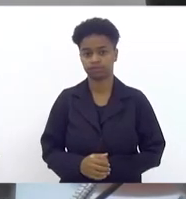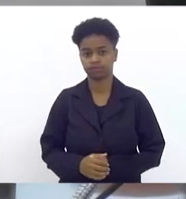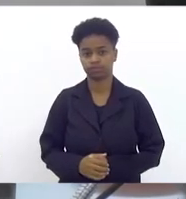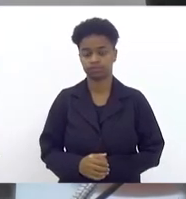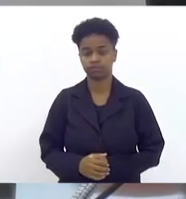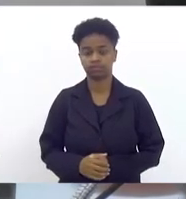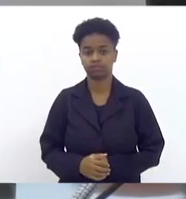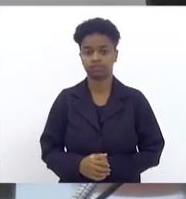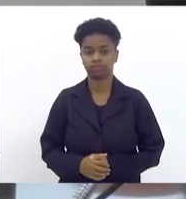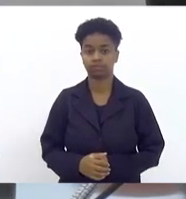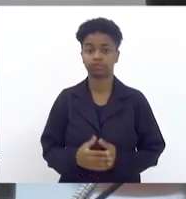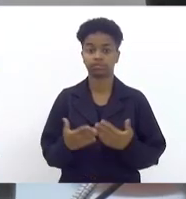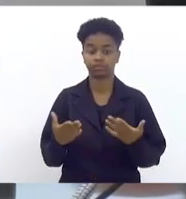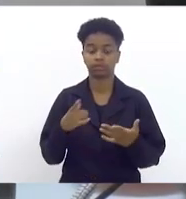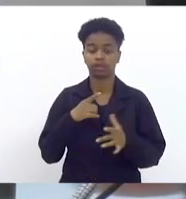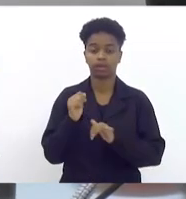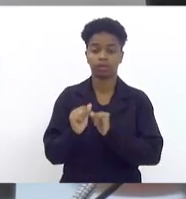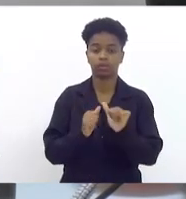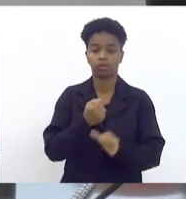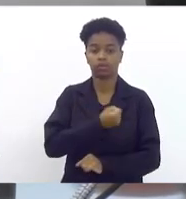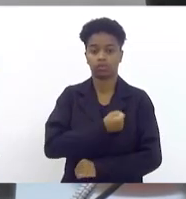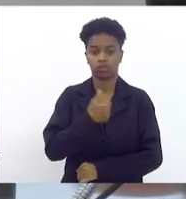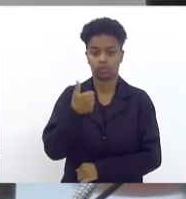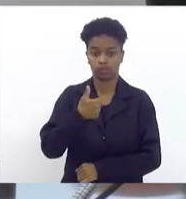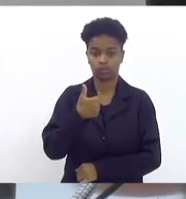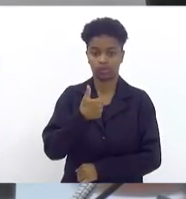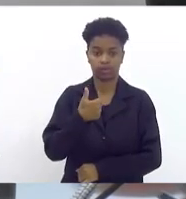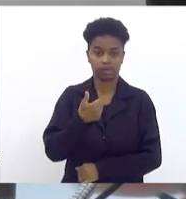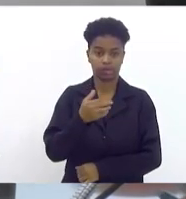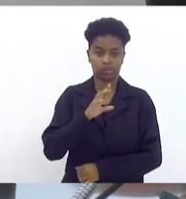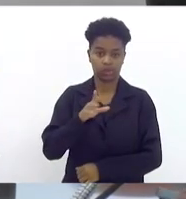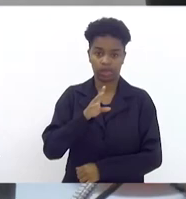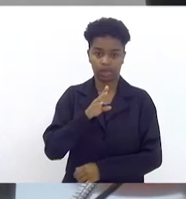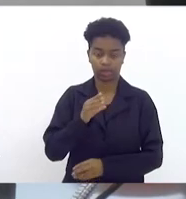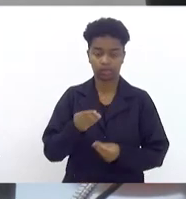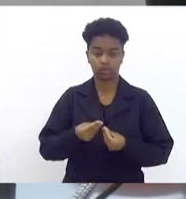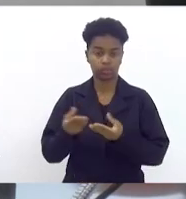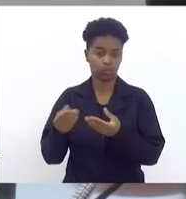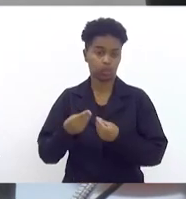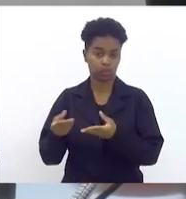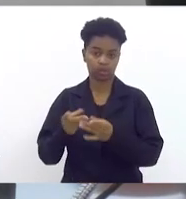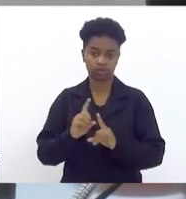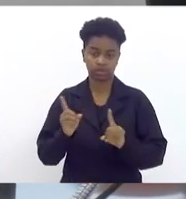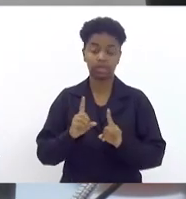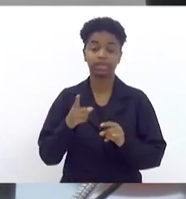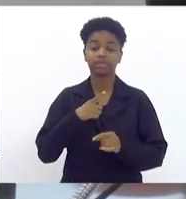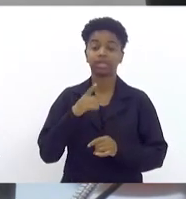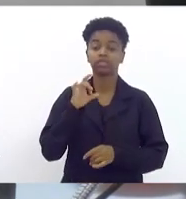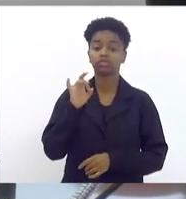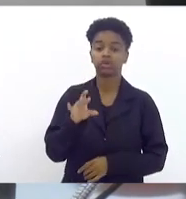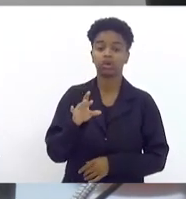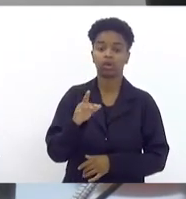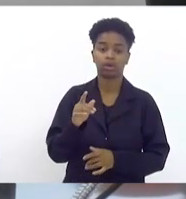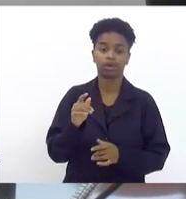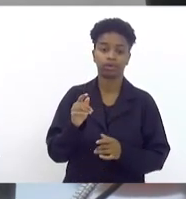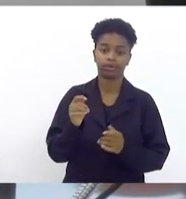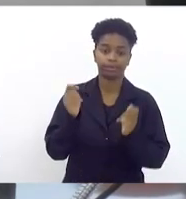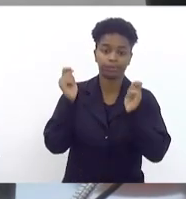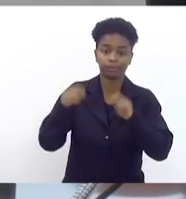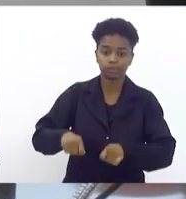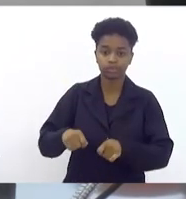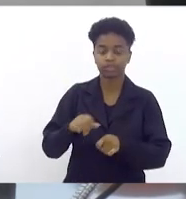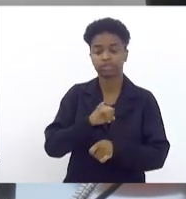A emenda modificativa número 1 acaba com essa doação sem ônus, estabelecendo apenas a possibilidade de os grandes geradores de resíduos